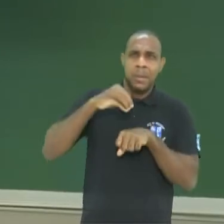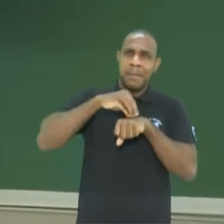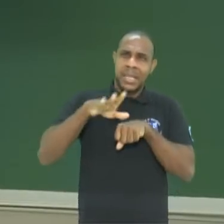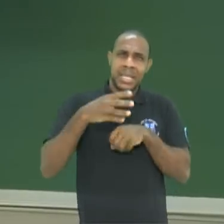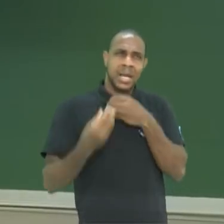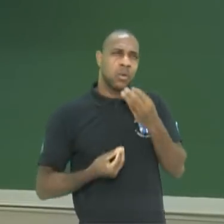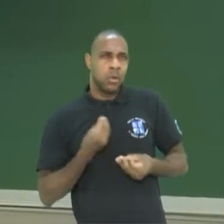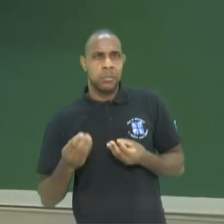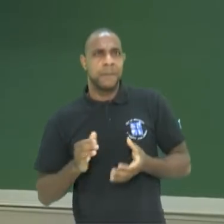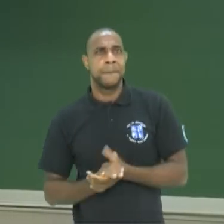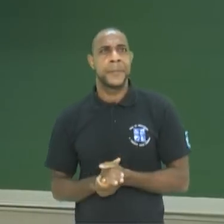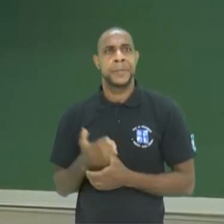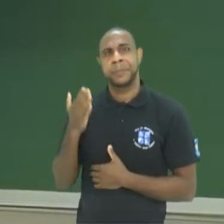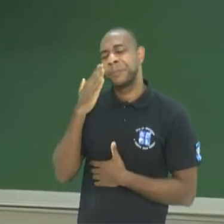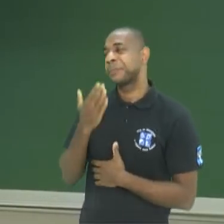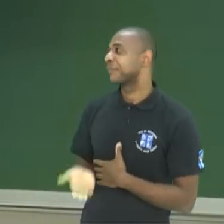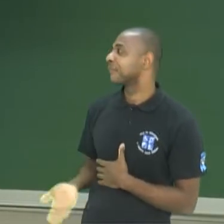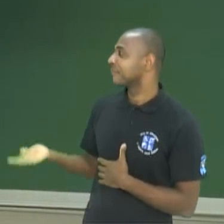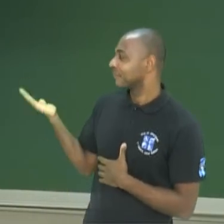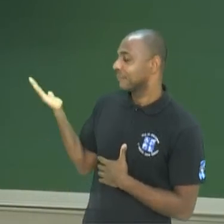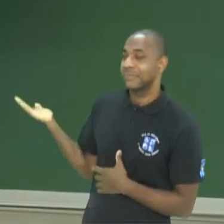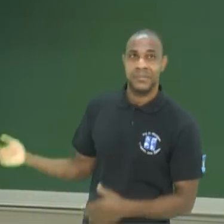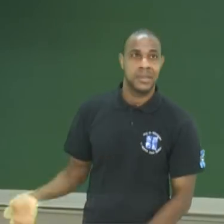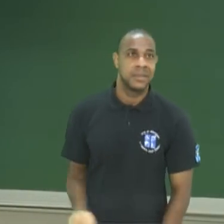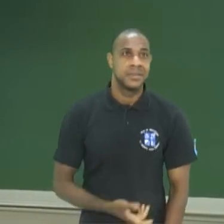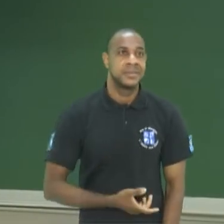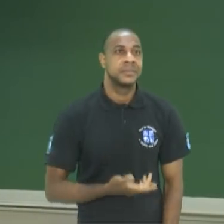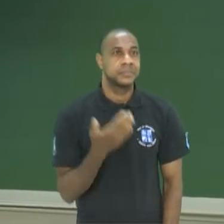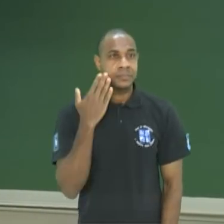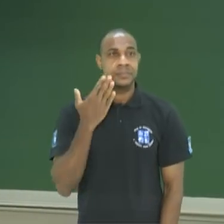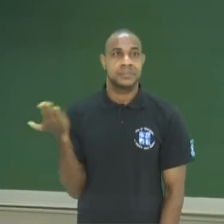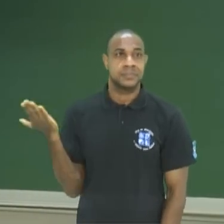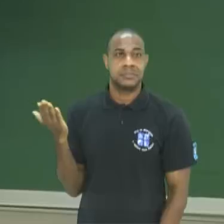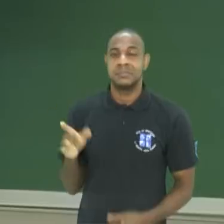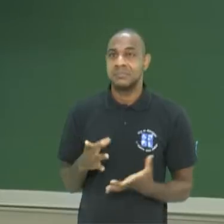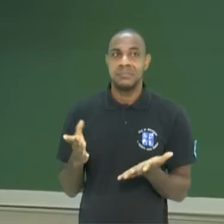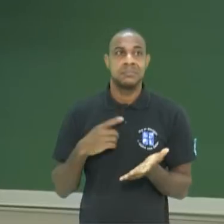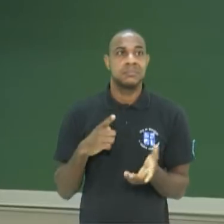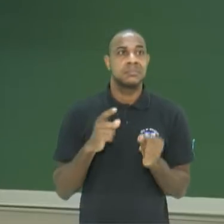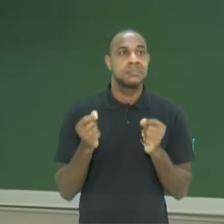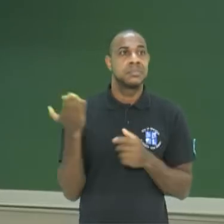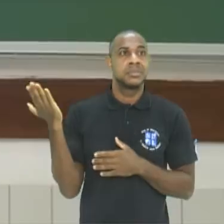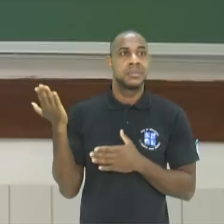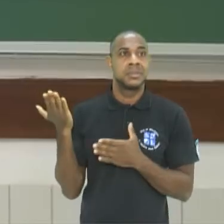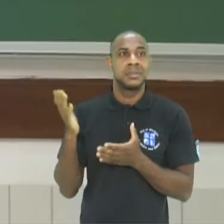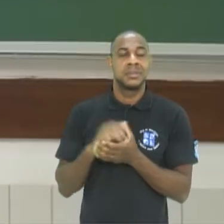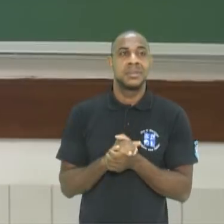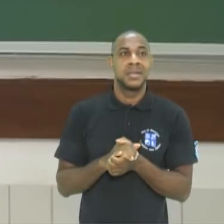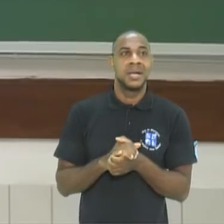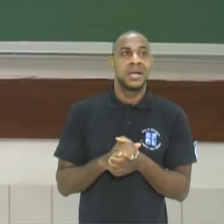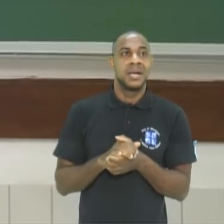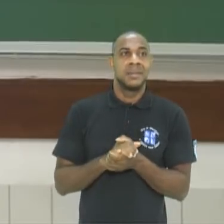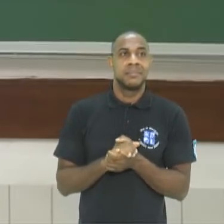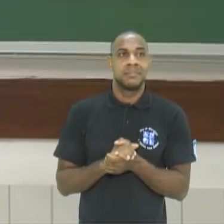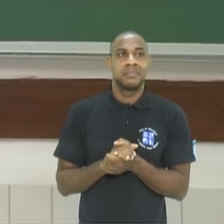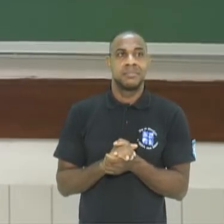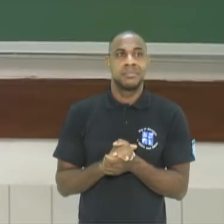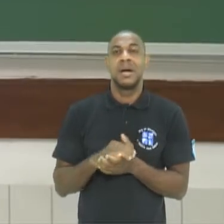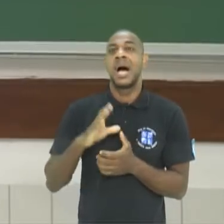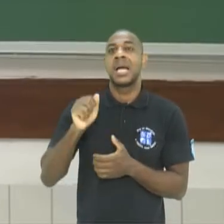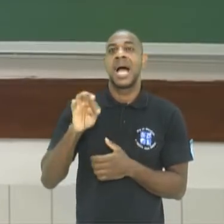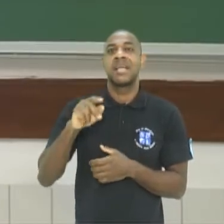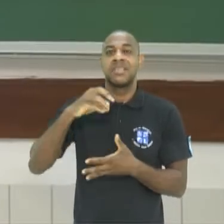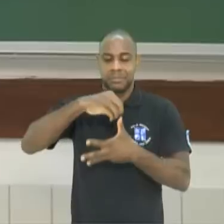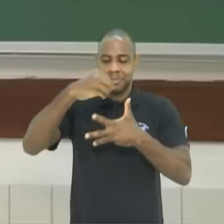li. Como indicação para vocês, deixo a cartilha do participante do Enem para você entender mais sobre